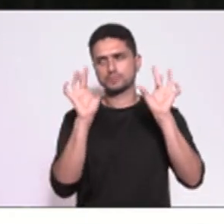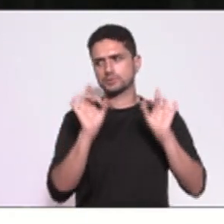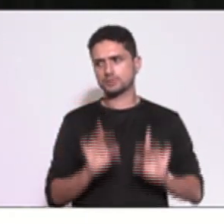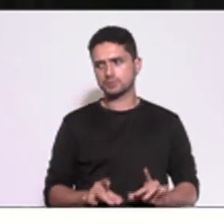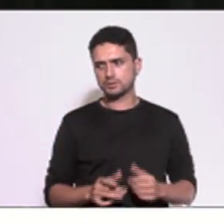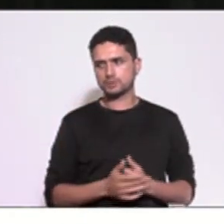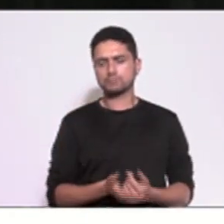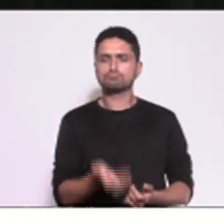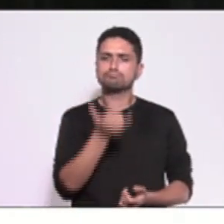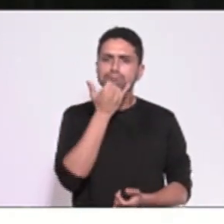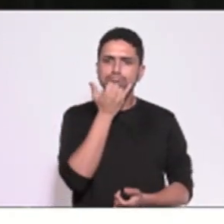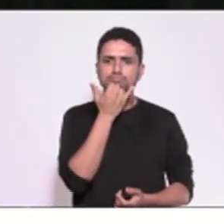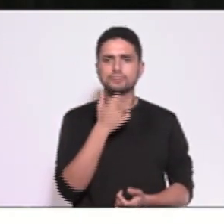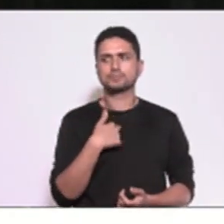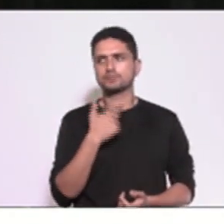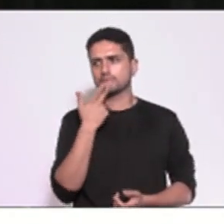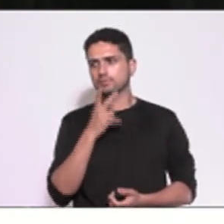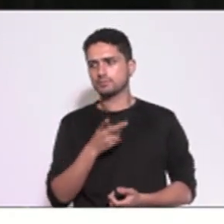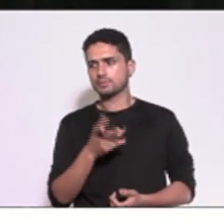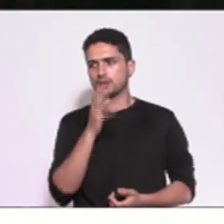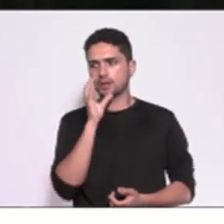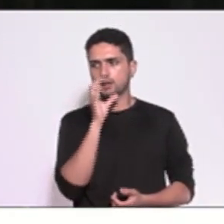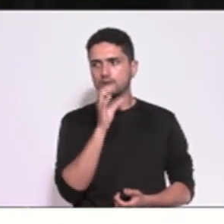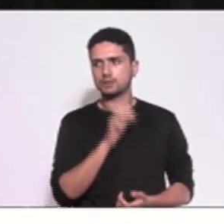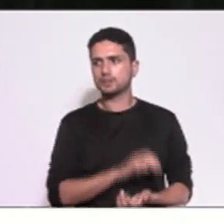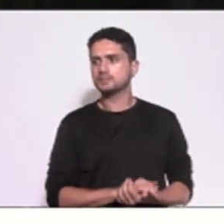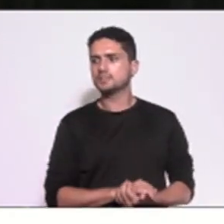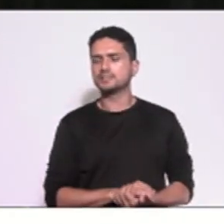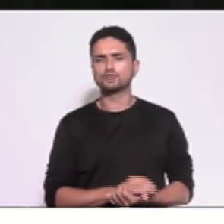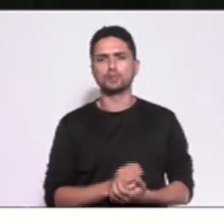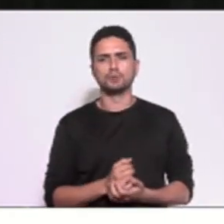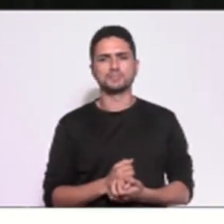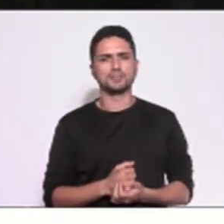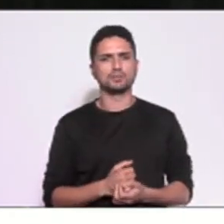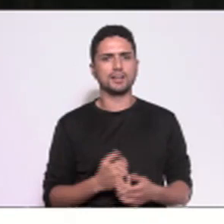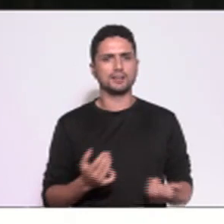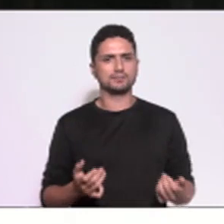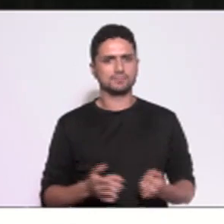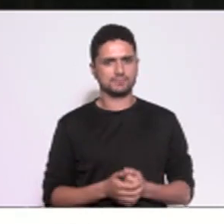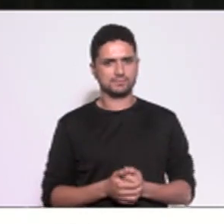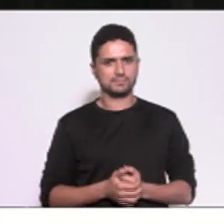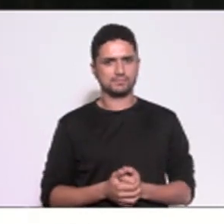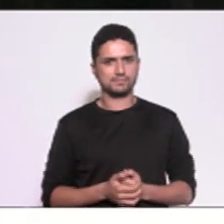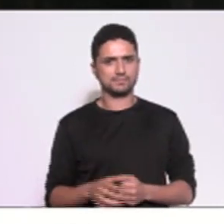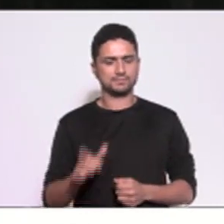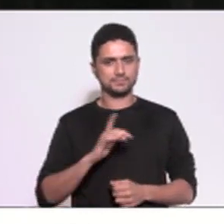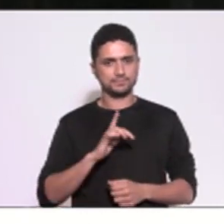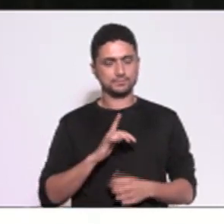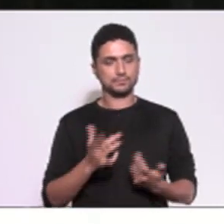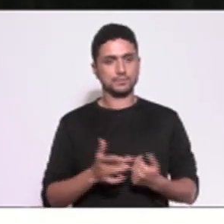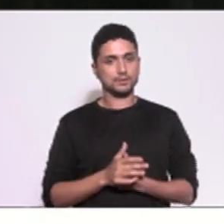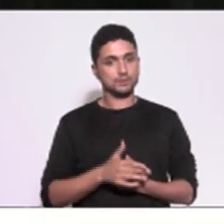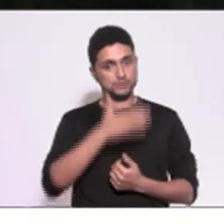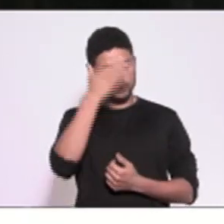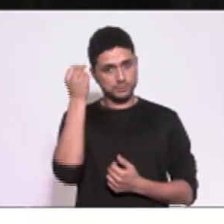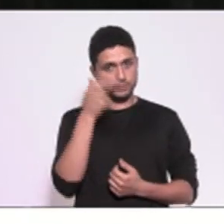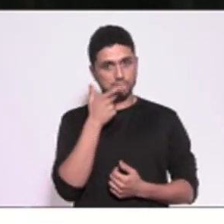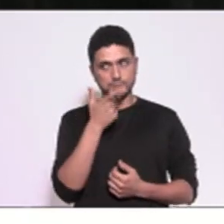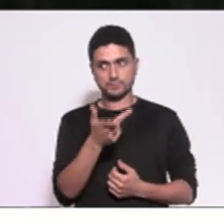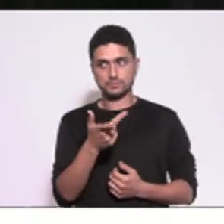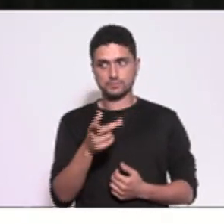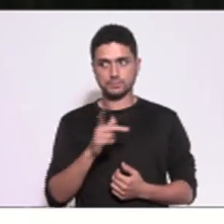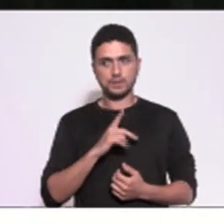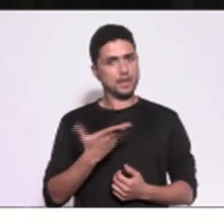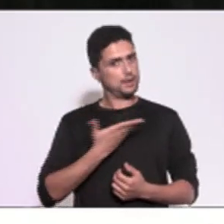Me perdoe me estender, presidente da sessão, mas eu não poderia deixar de mencionar todos esses amigos